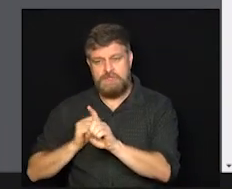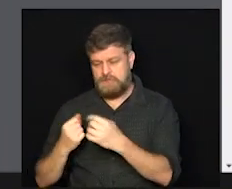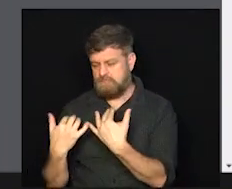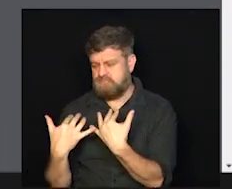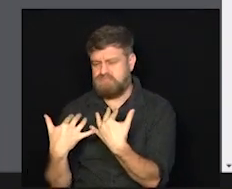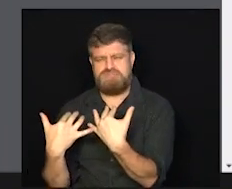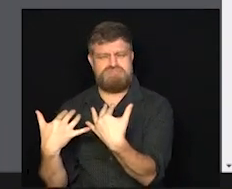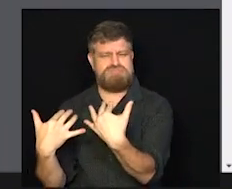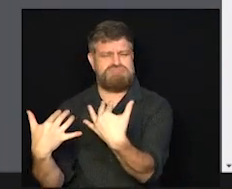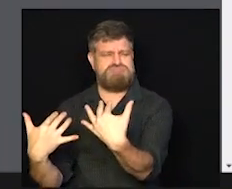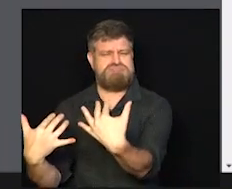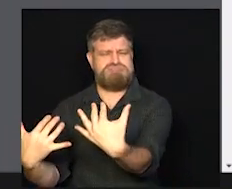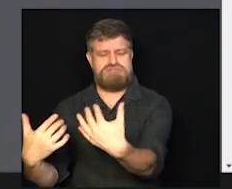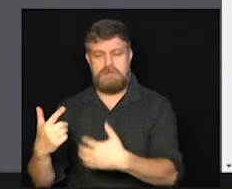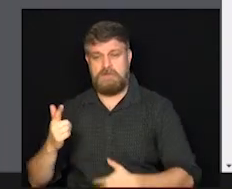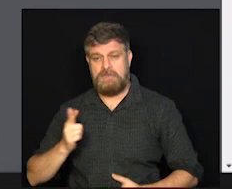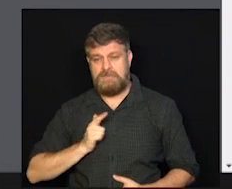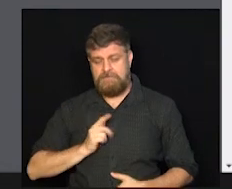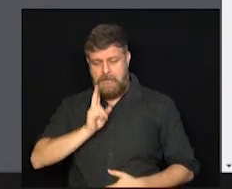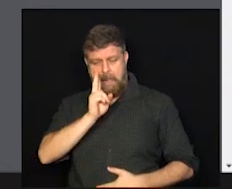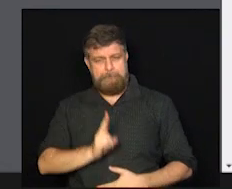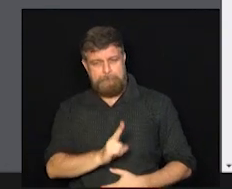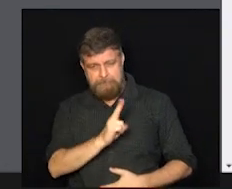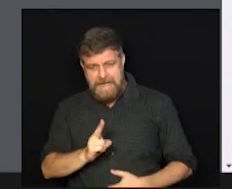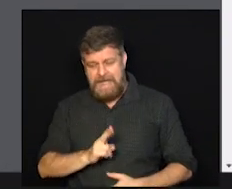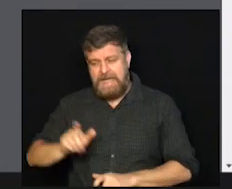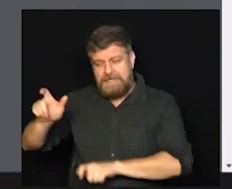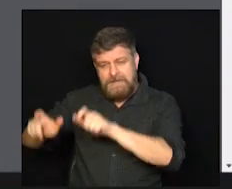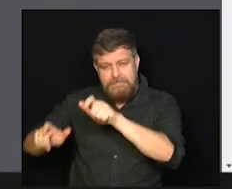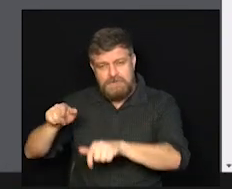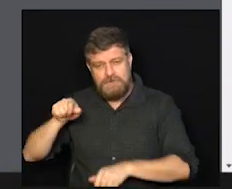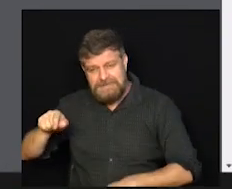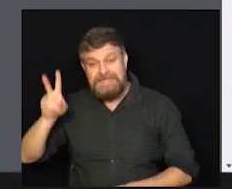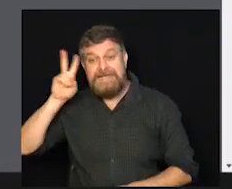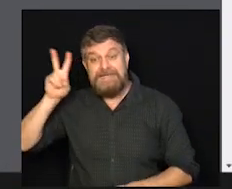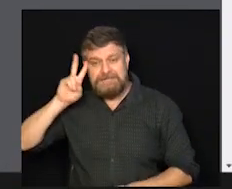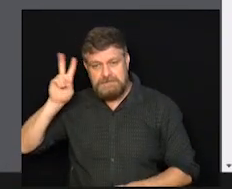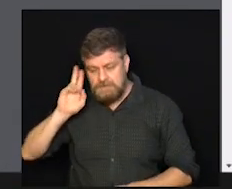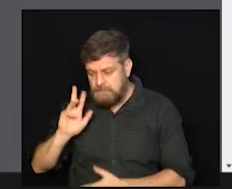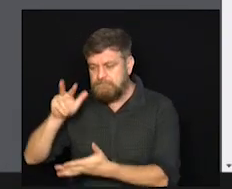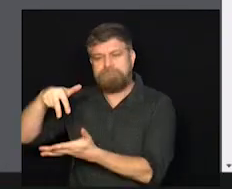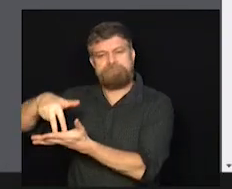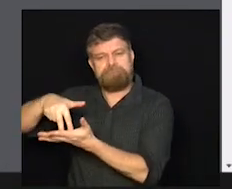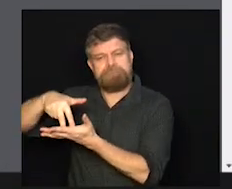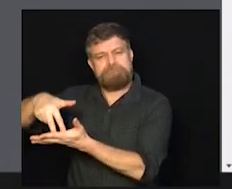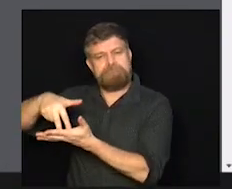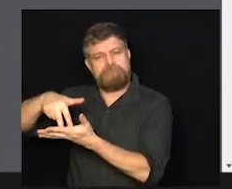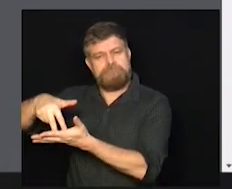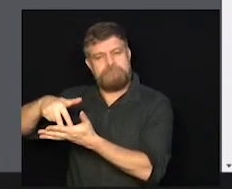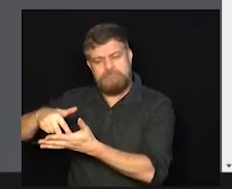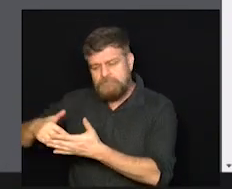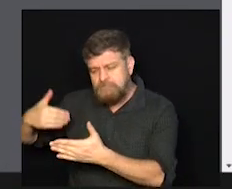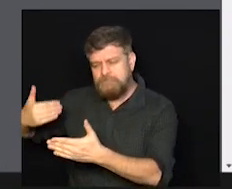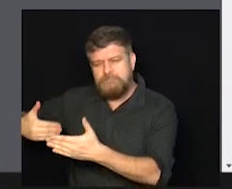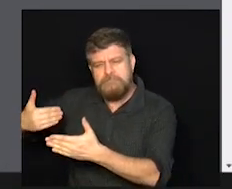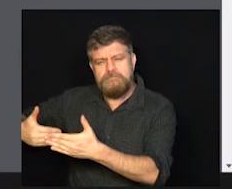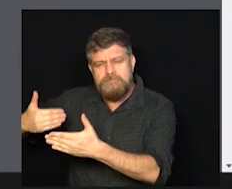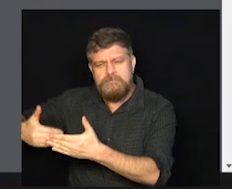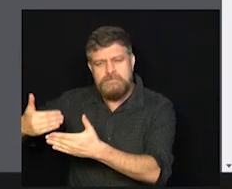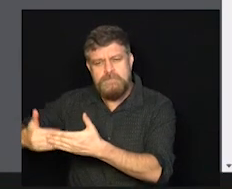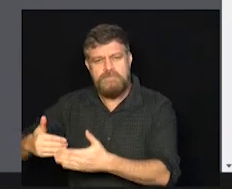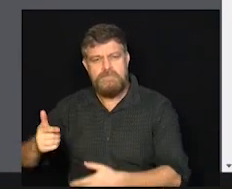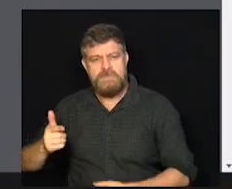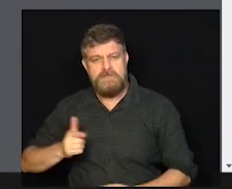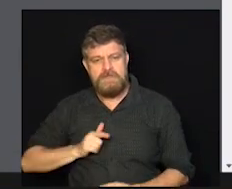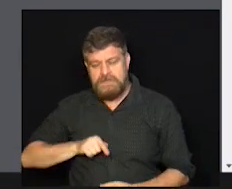leigos e leigas, padres religiosos que fizeram parte dessa história, que puderam estar presentes. Então, lotando a Dom Oscar, foi